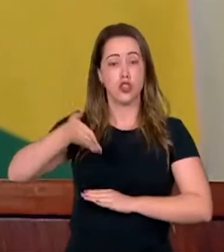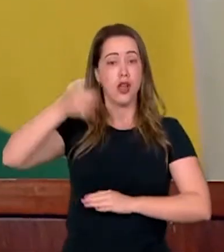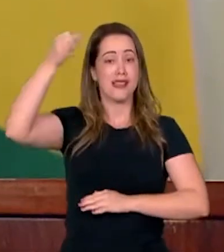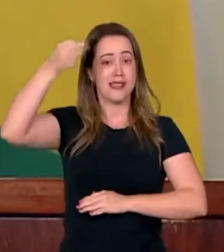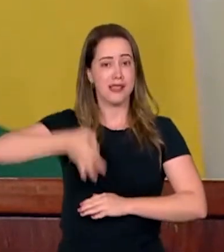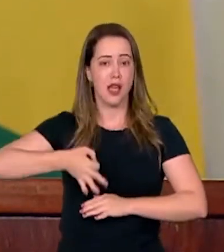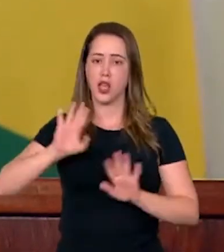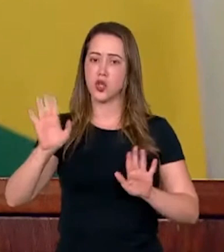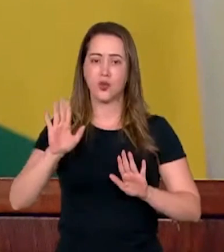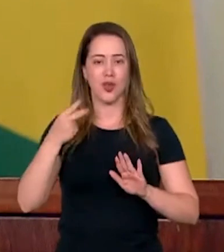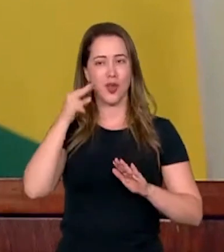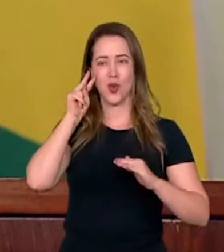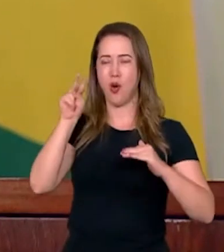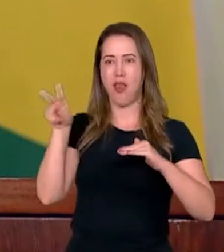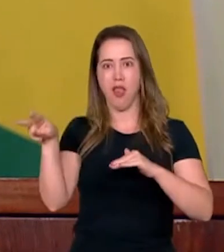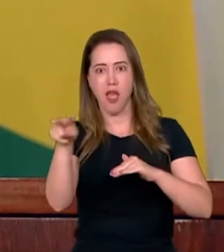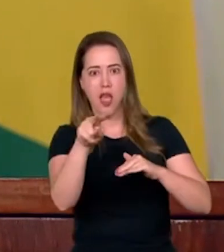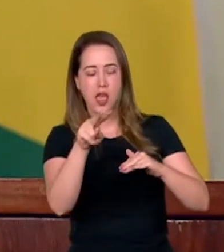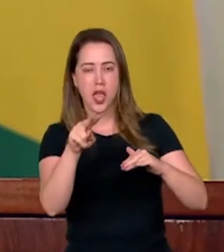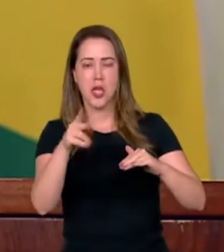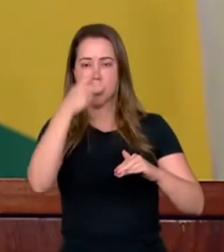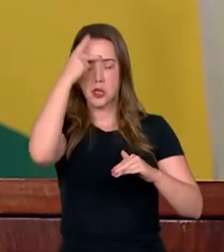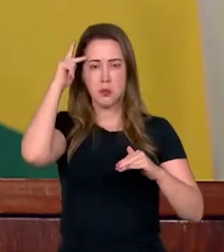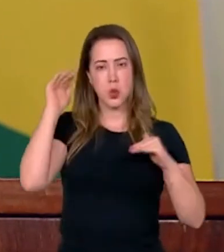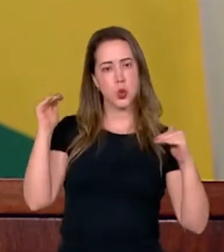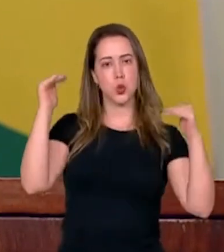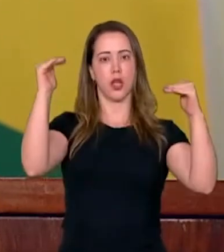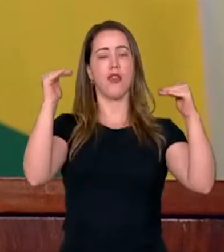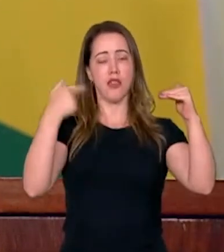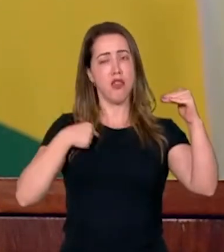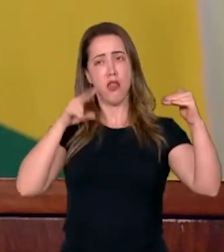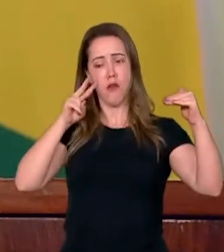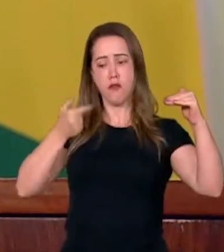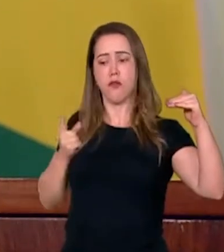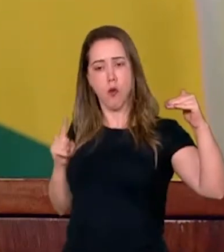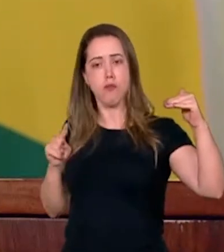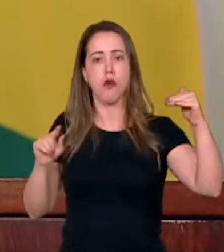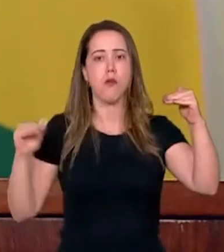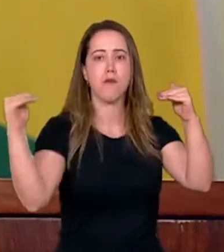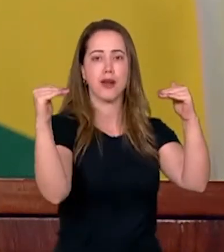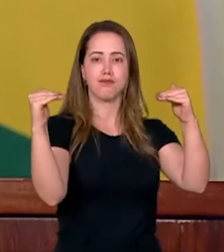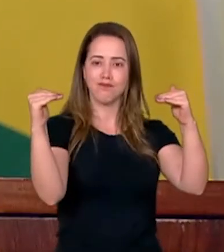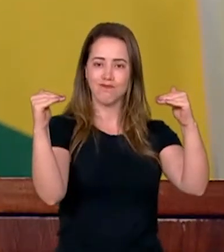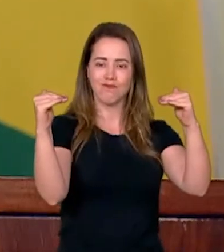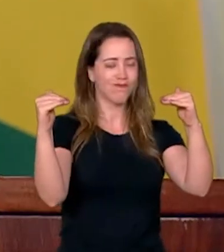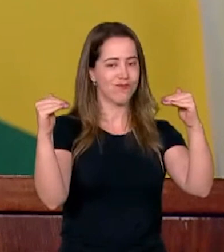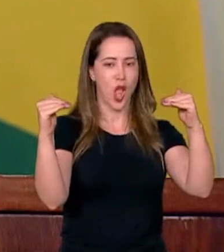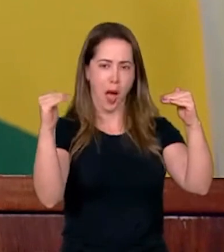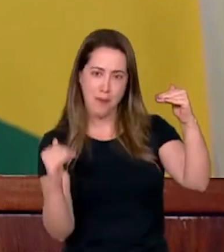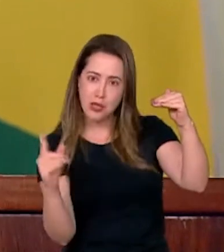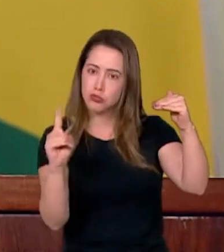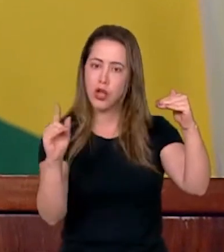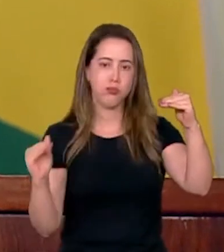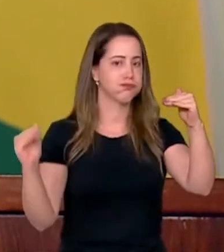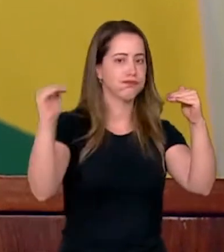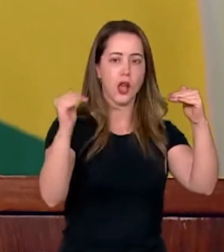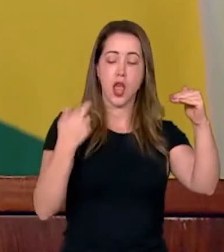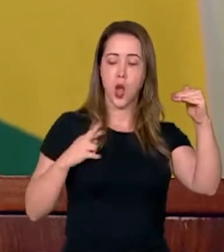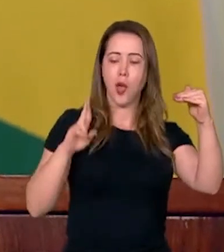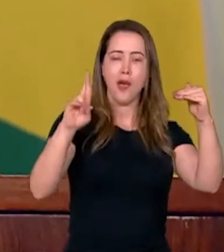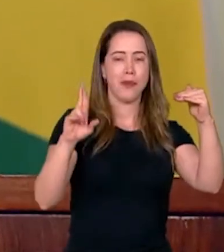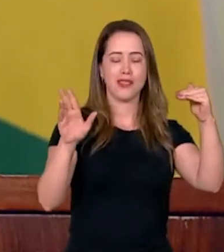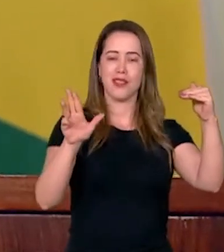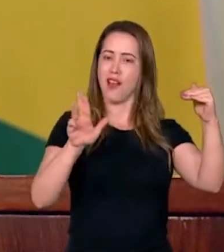que eu não era inferior a eles. Que eu não era menor. Que eu representava não o Lula, não